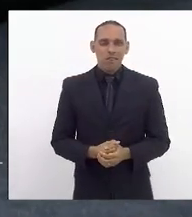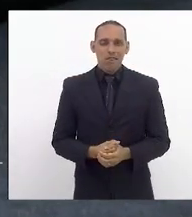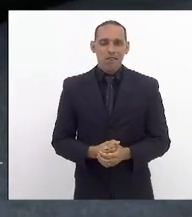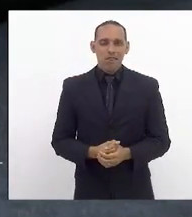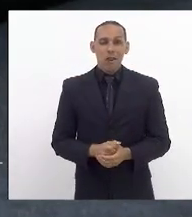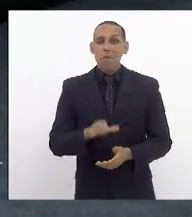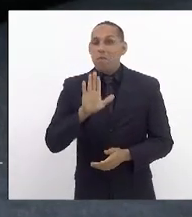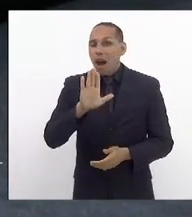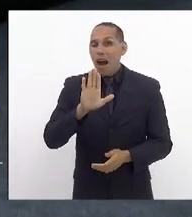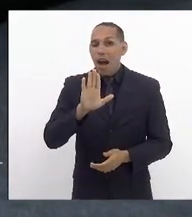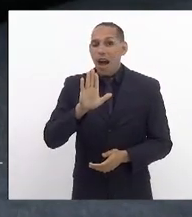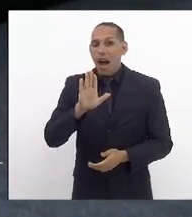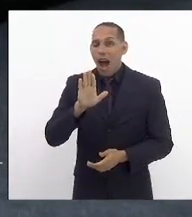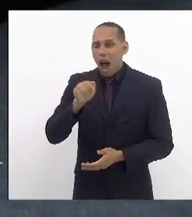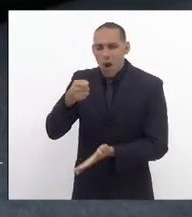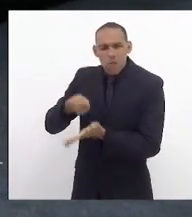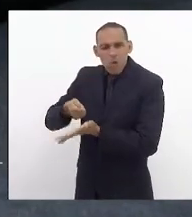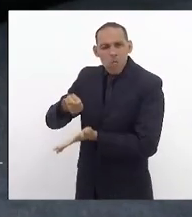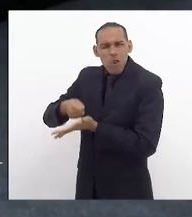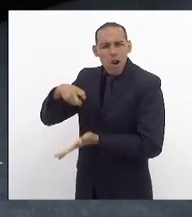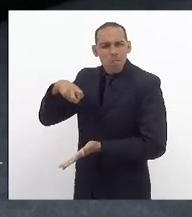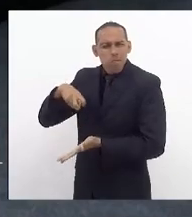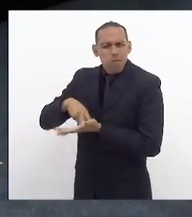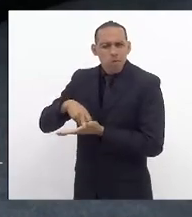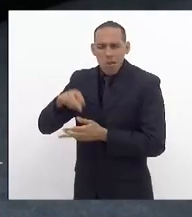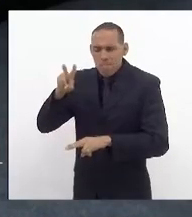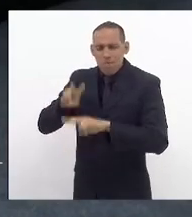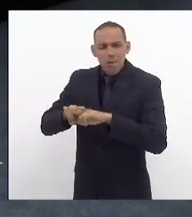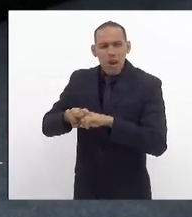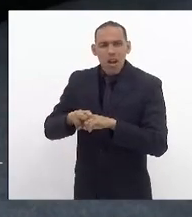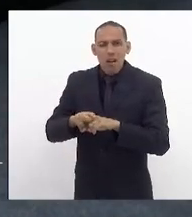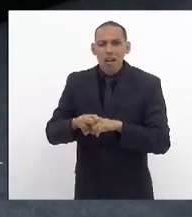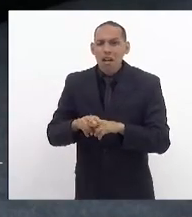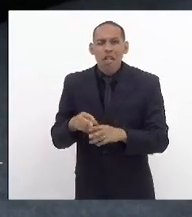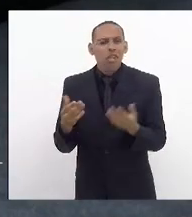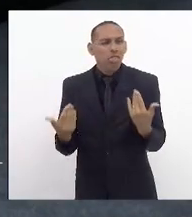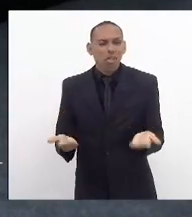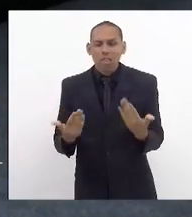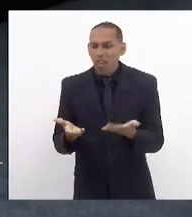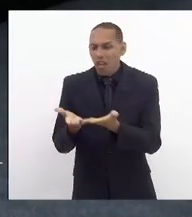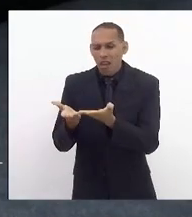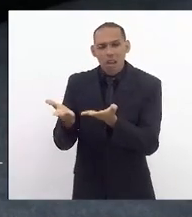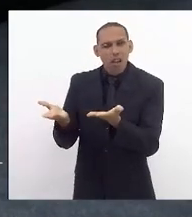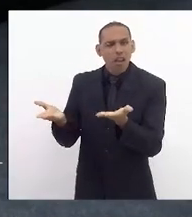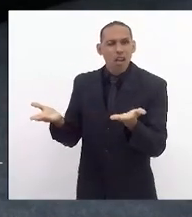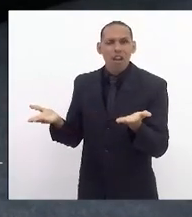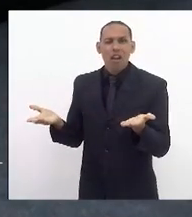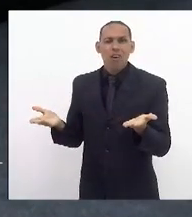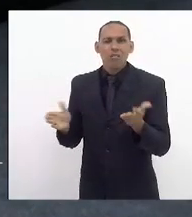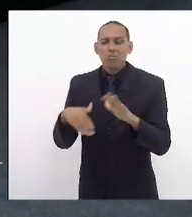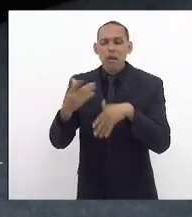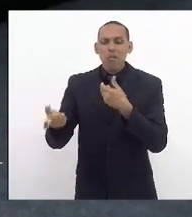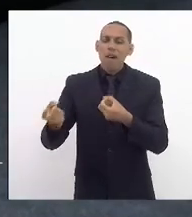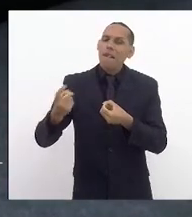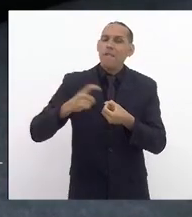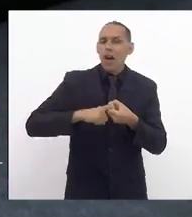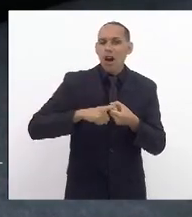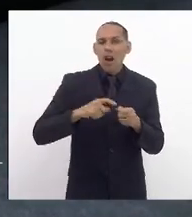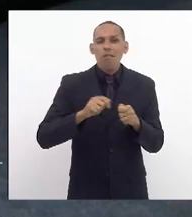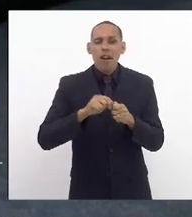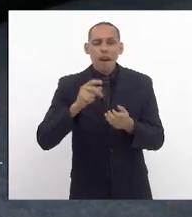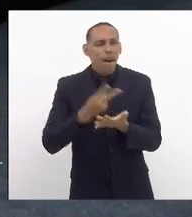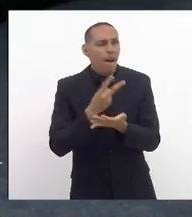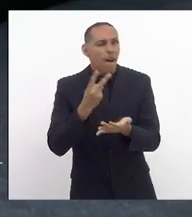penas para eles são muito brandas e, rapidamente, eles voltam a cometer